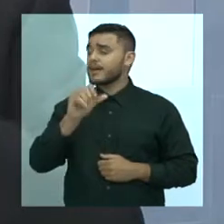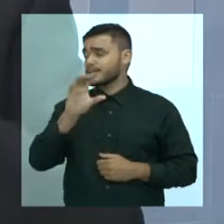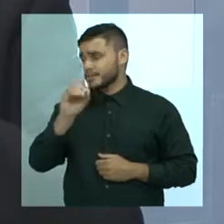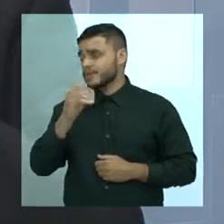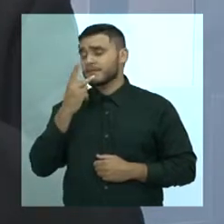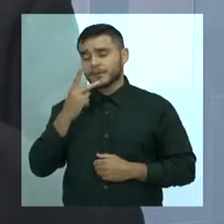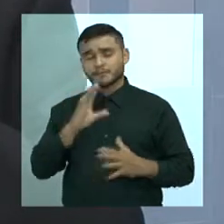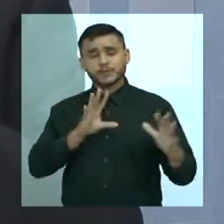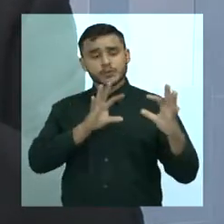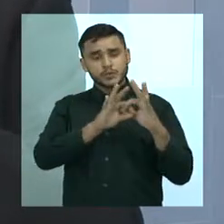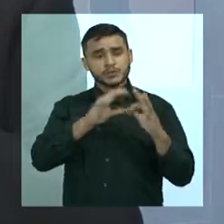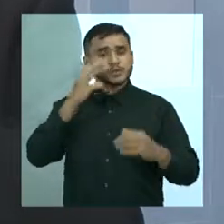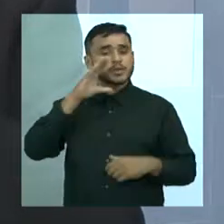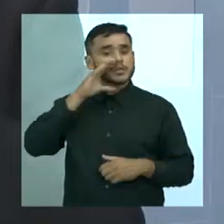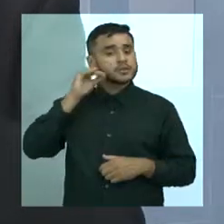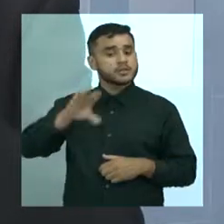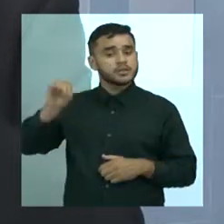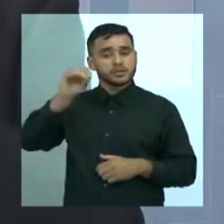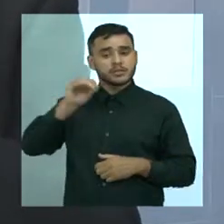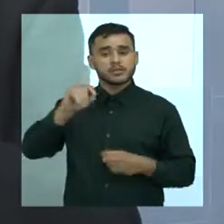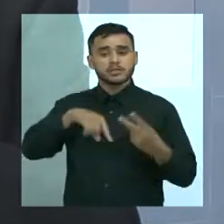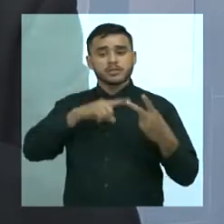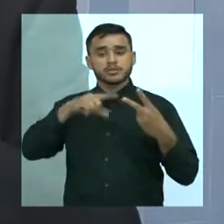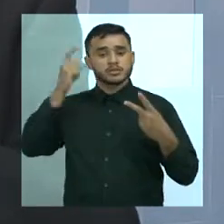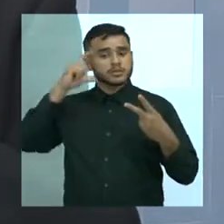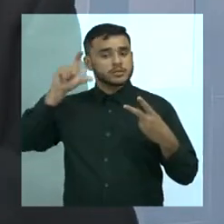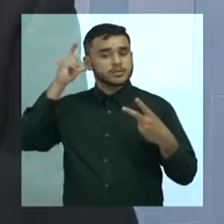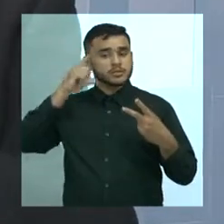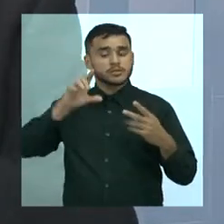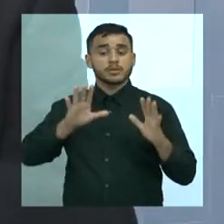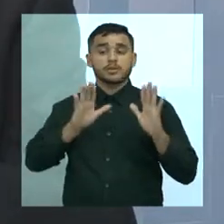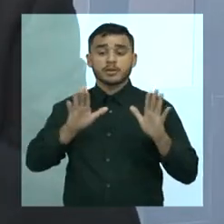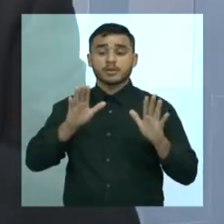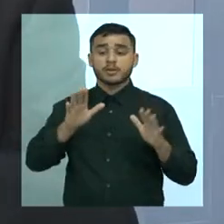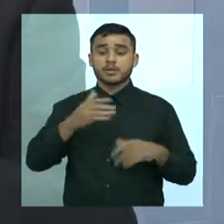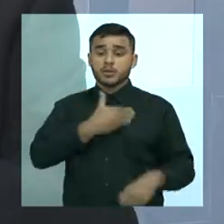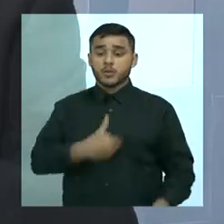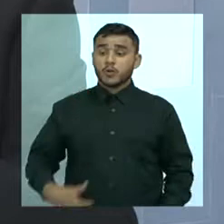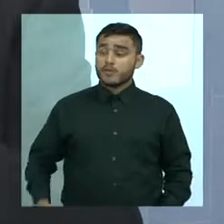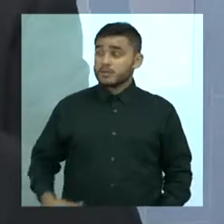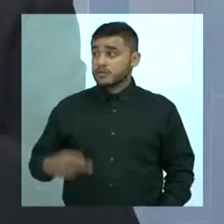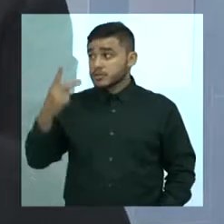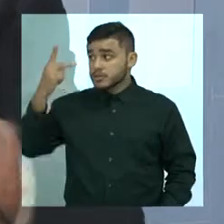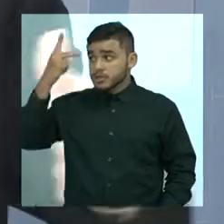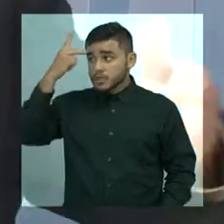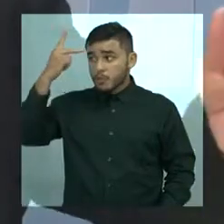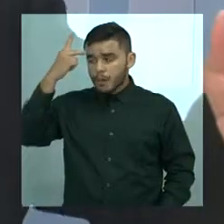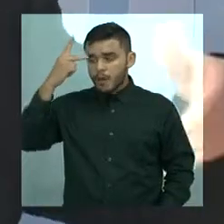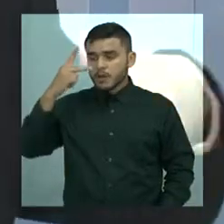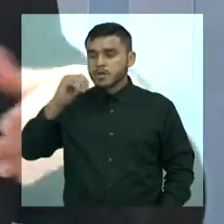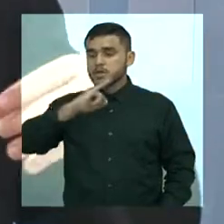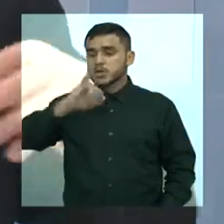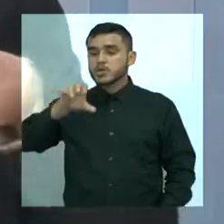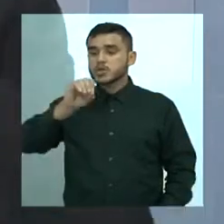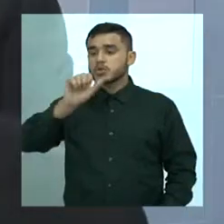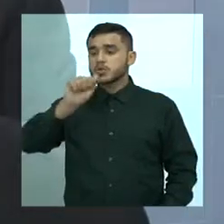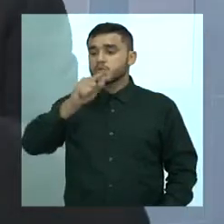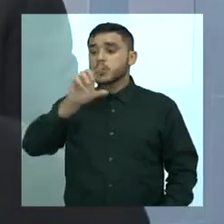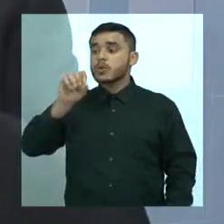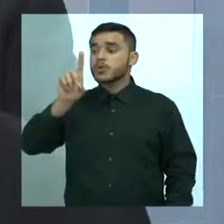ele vai acabar contrariando os interesses do governador de São Paulo, João Dória, que comanda hoje a Executiva